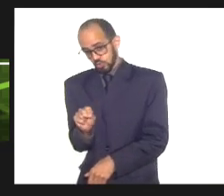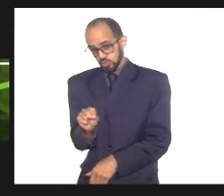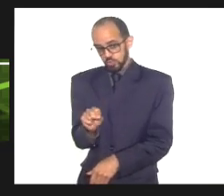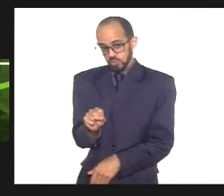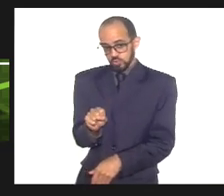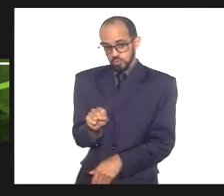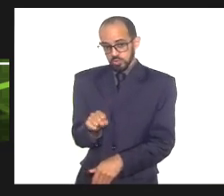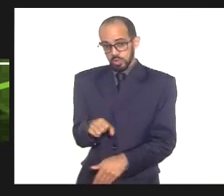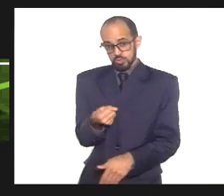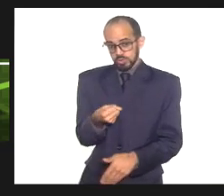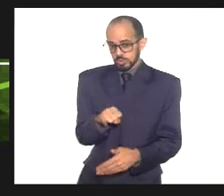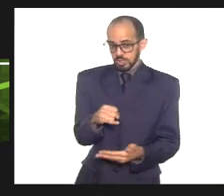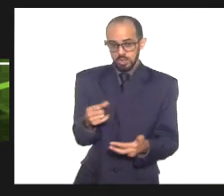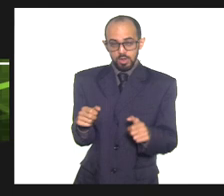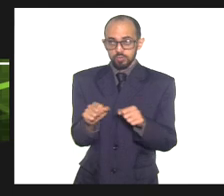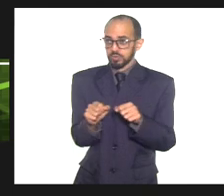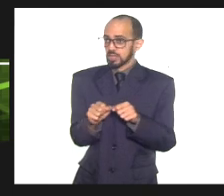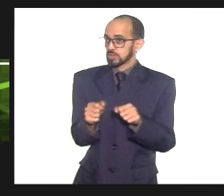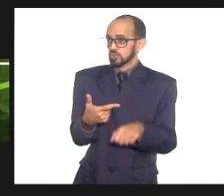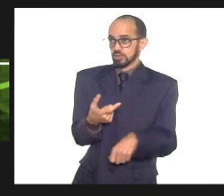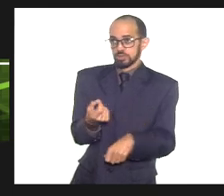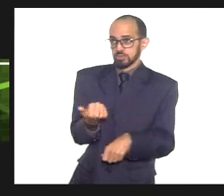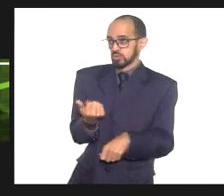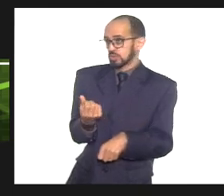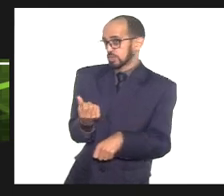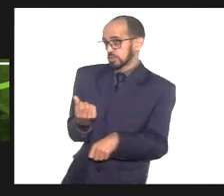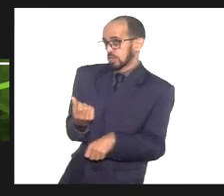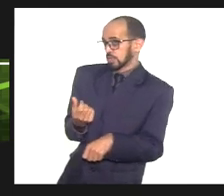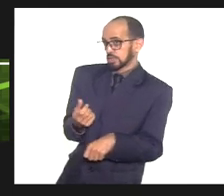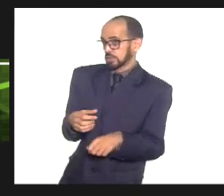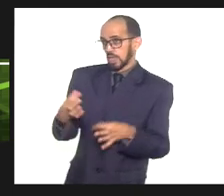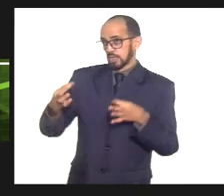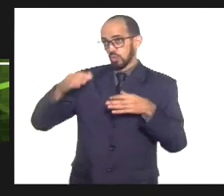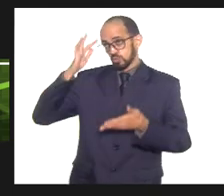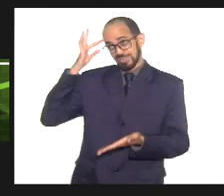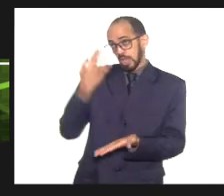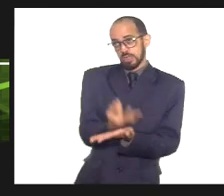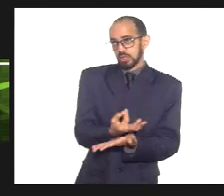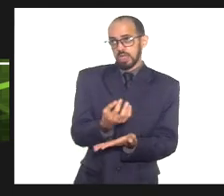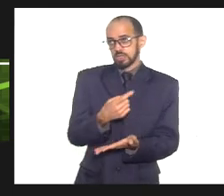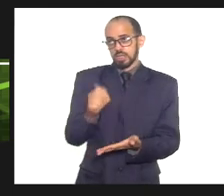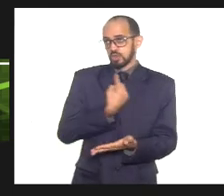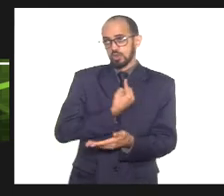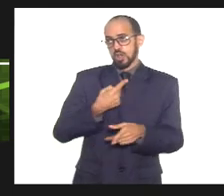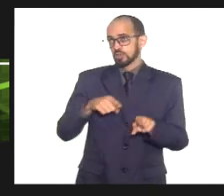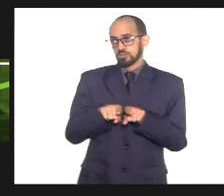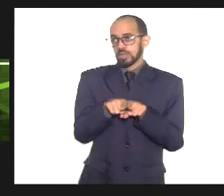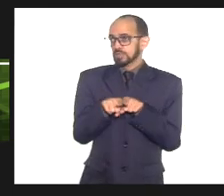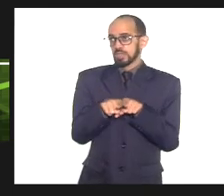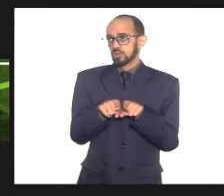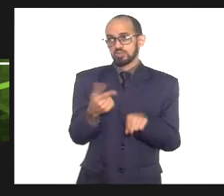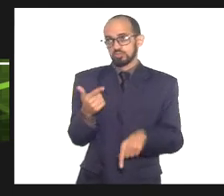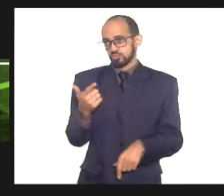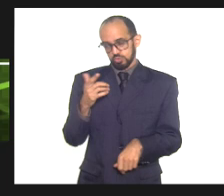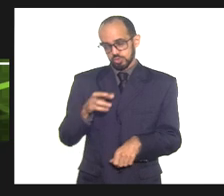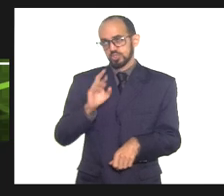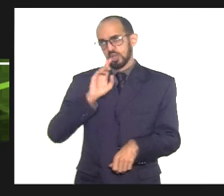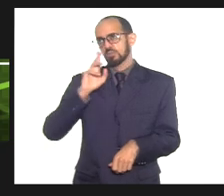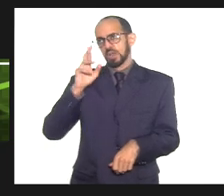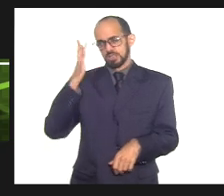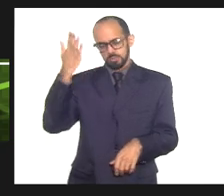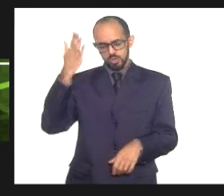em 2016 não foi, certamente, em parceria com a Equinor, tá? Respondendo sua